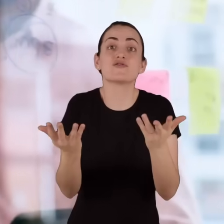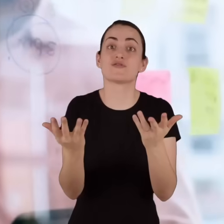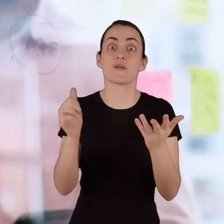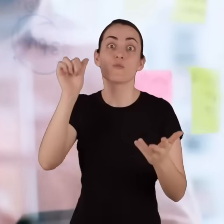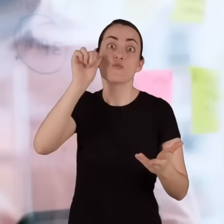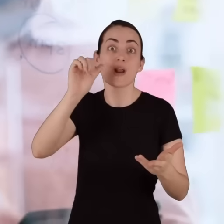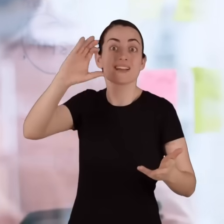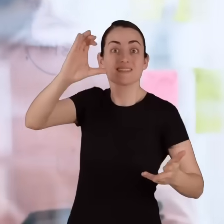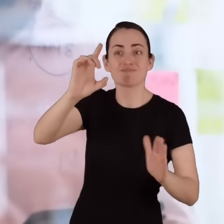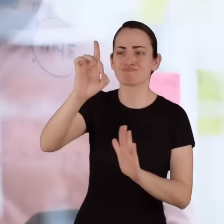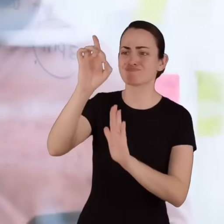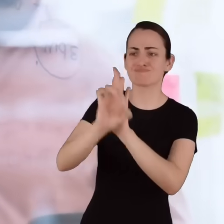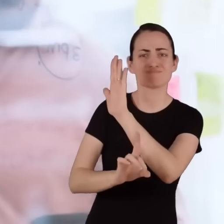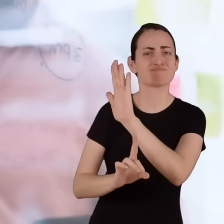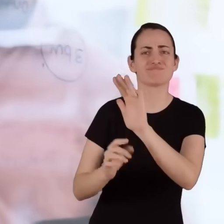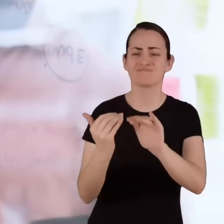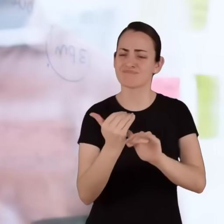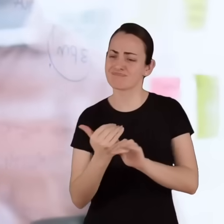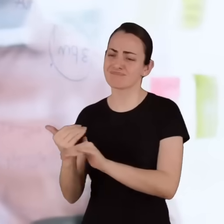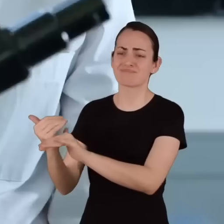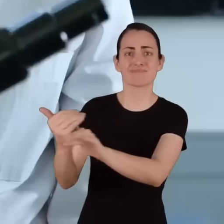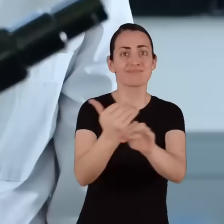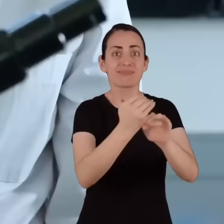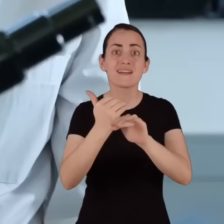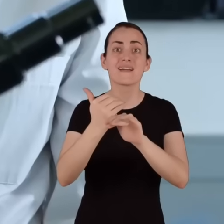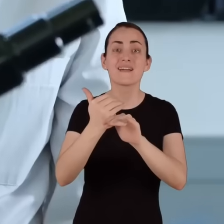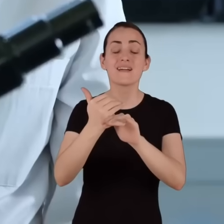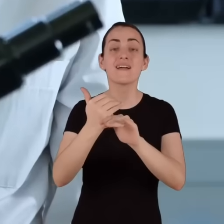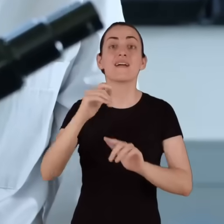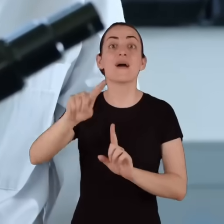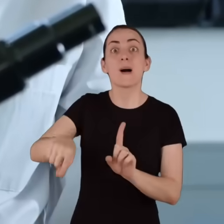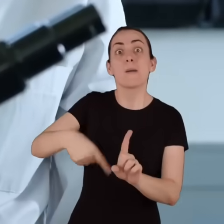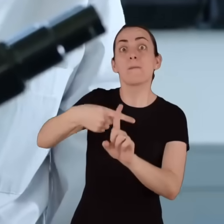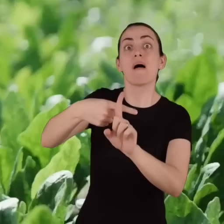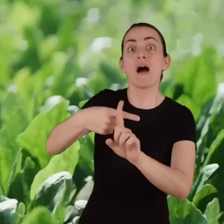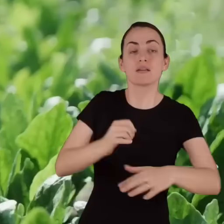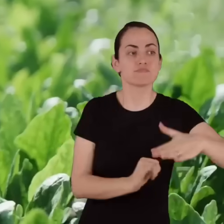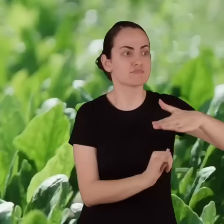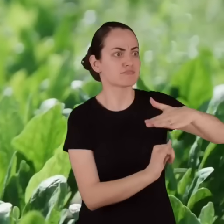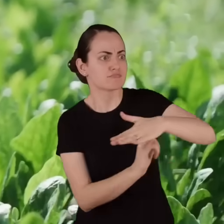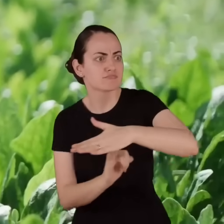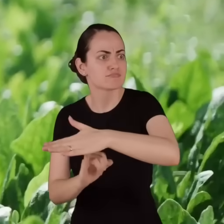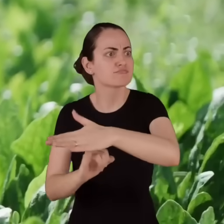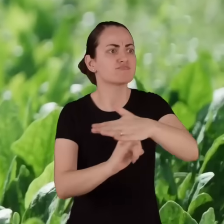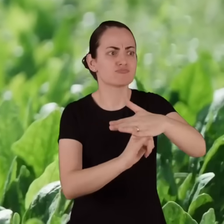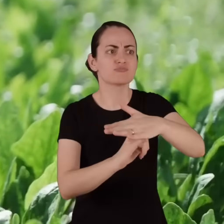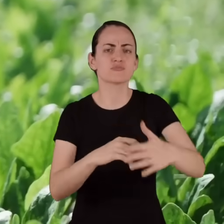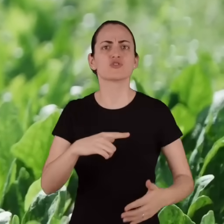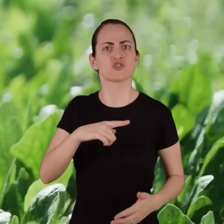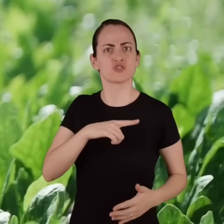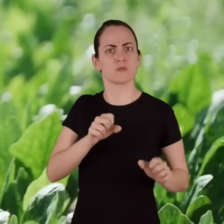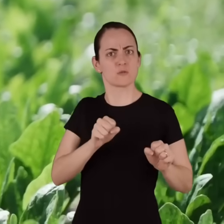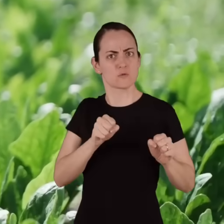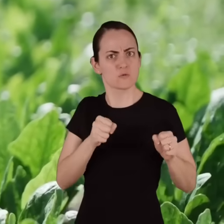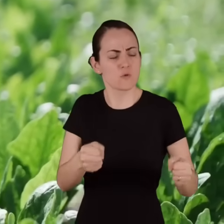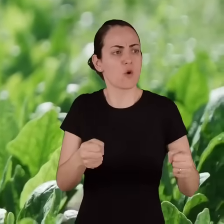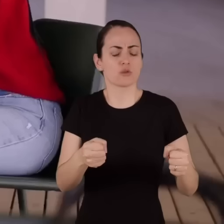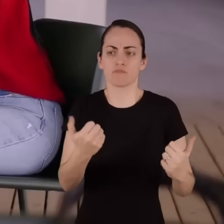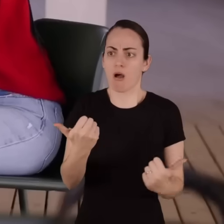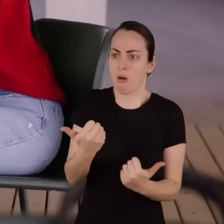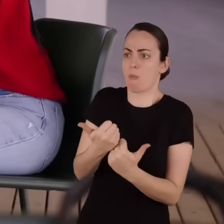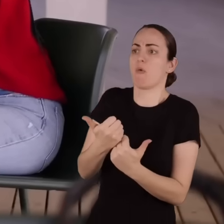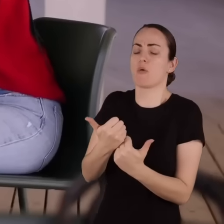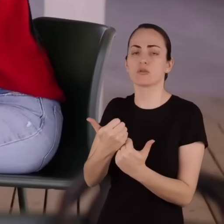igualdade de gênero na pesquisa, reconhecendo o papel das mulheres na ciência e o compromisso essencial de instituições